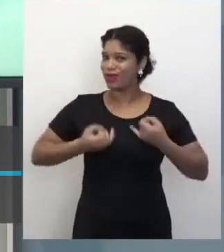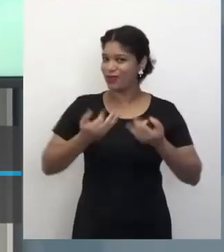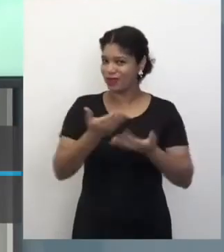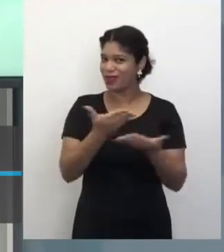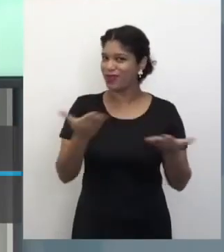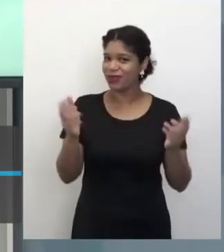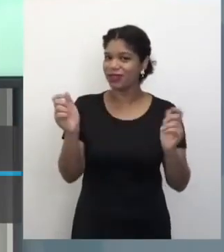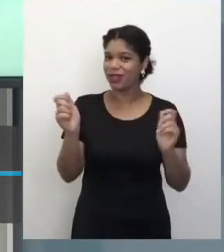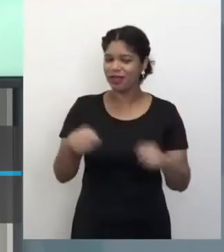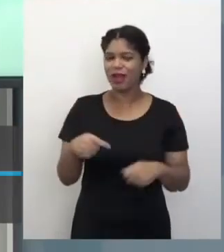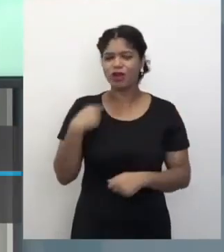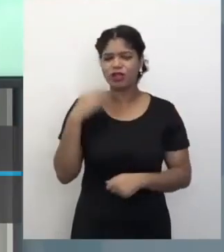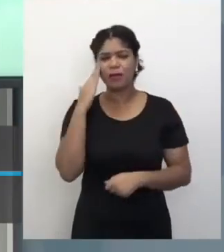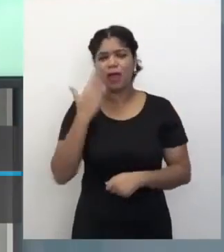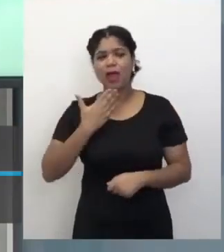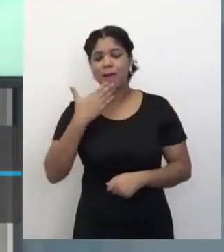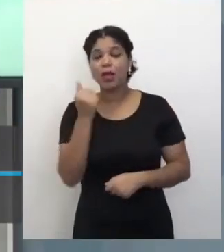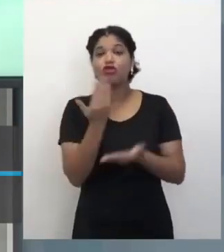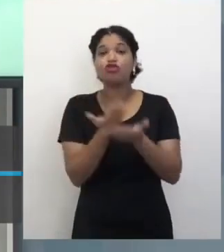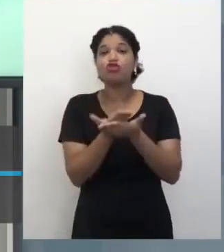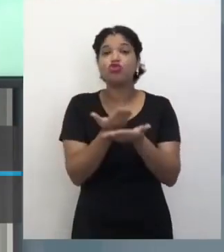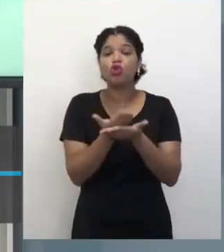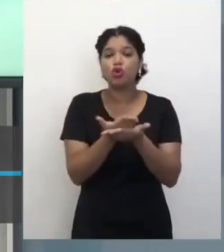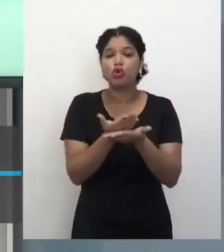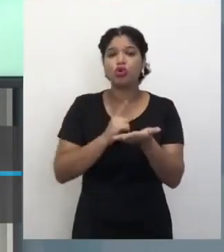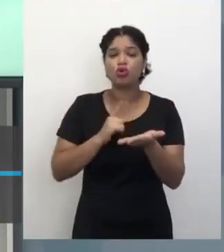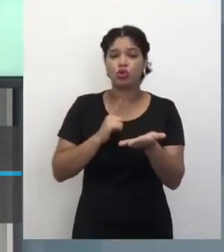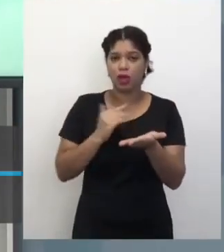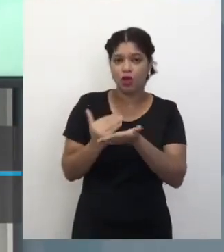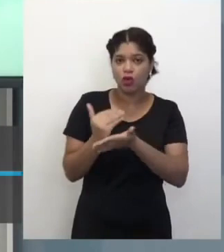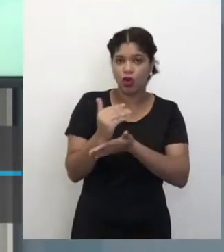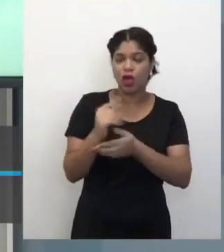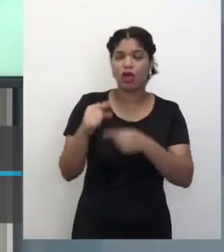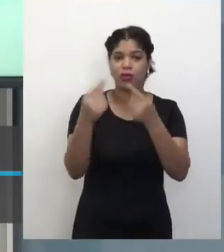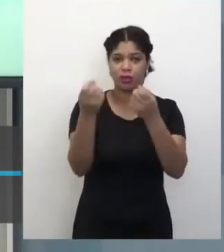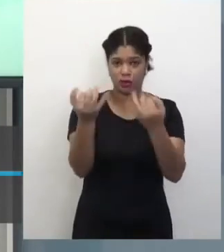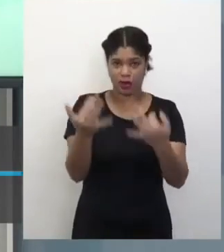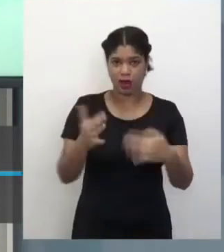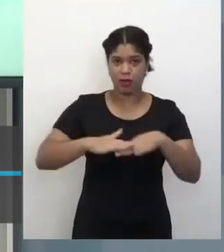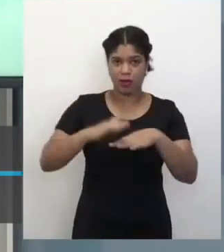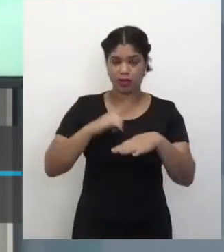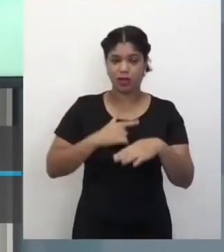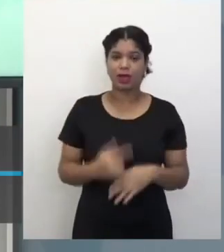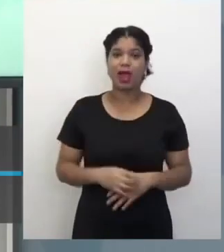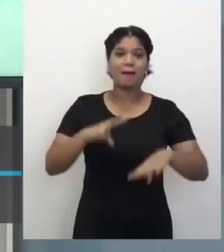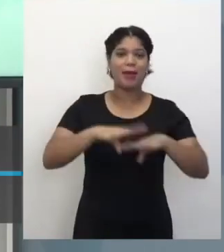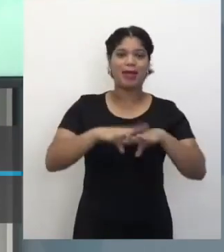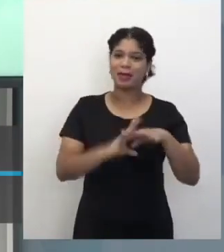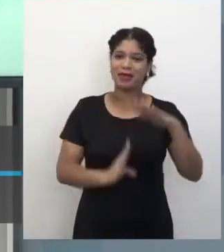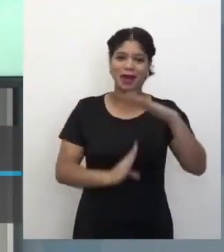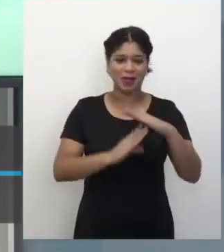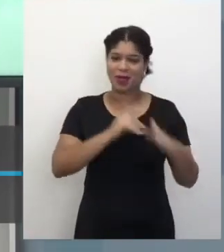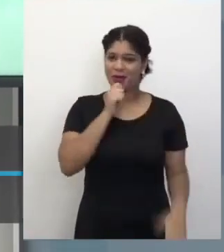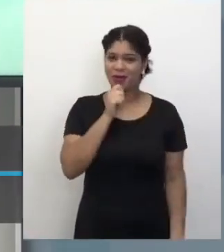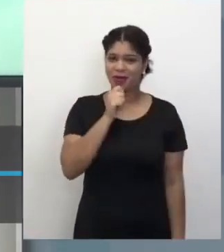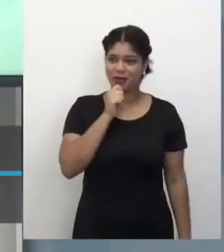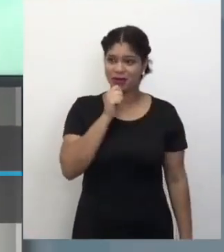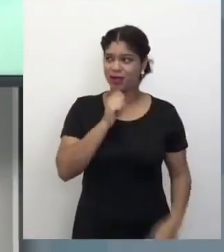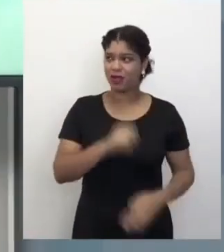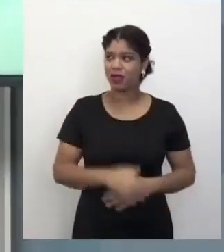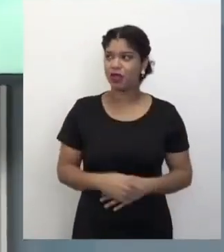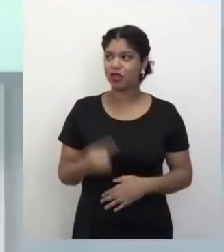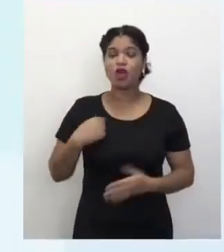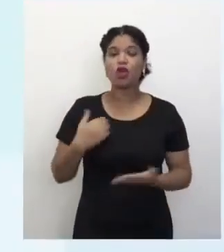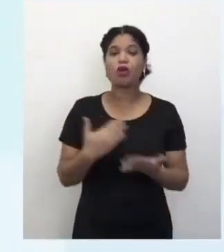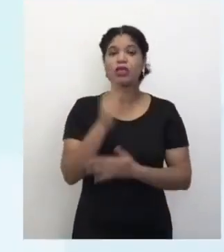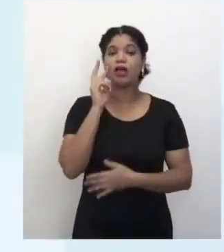gente aplica mais os primeiros estudos, lógico que depois a gente generaliza, né? A matemática, ela não tem limite, tá? Então, vou começar com vocês, bota